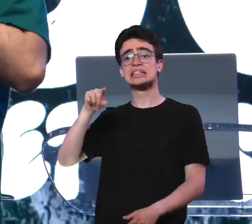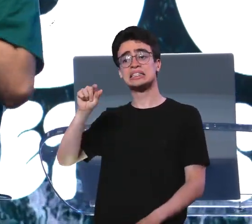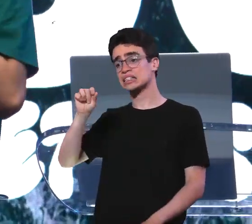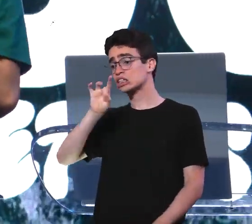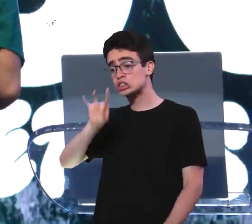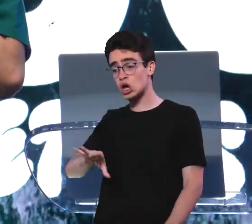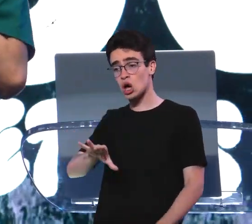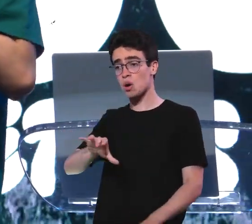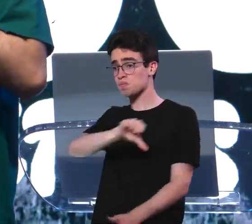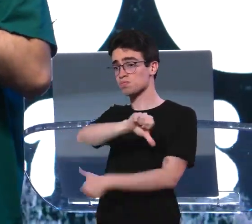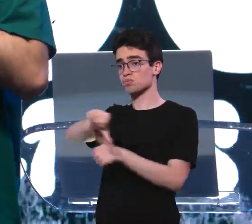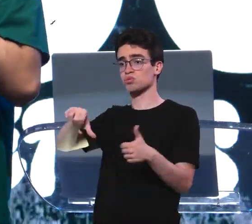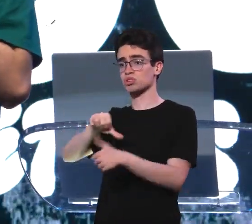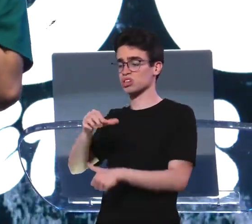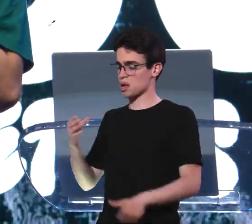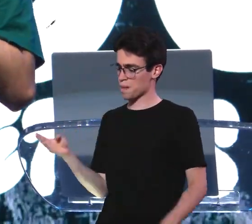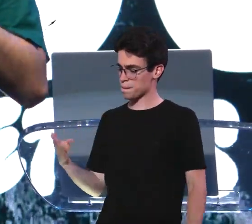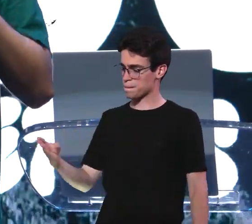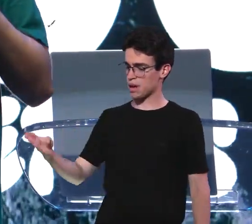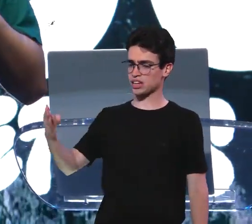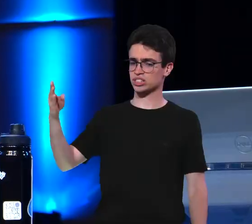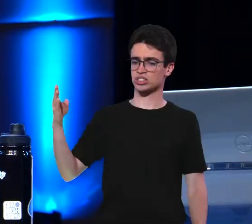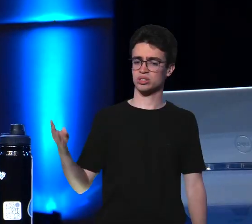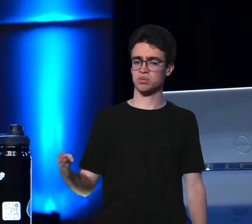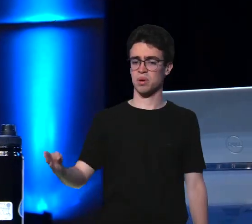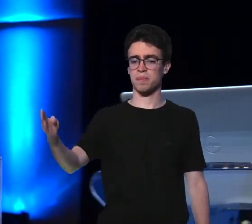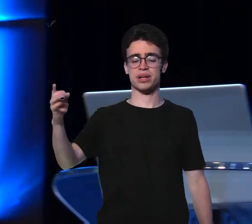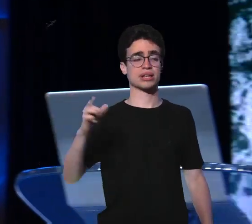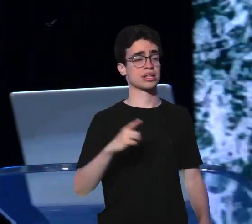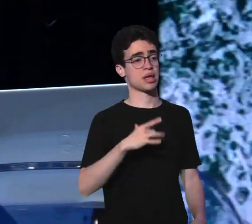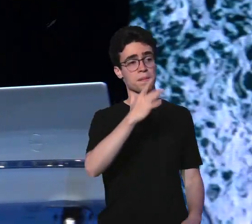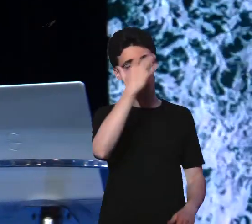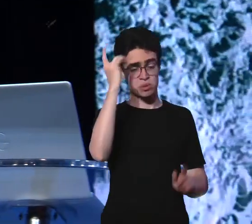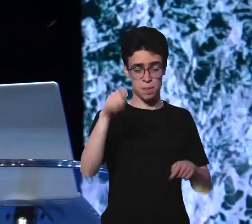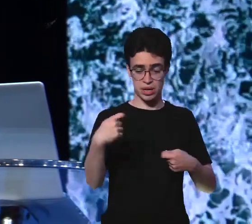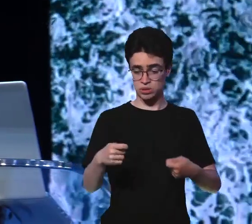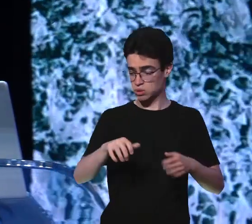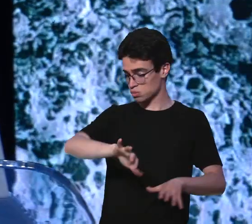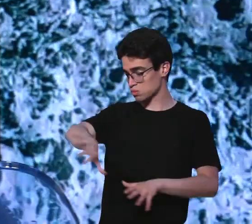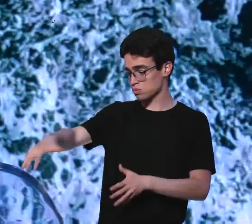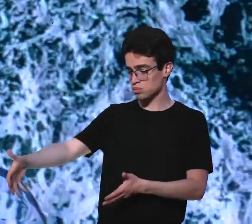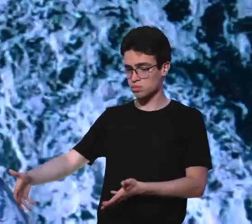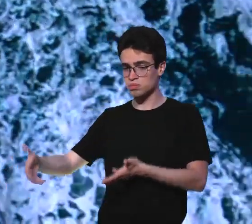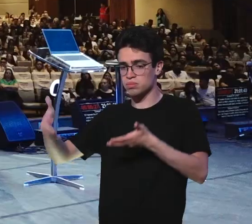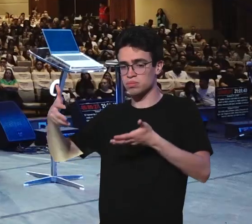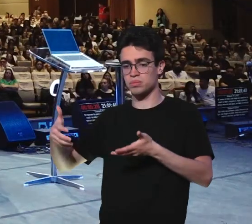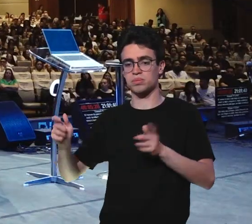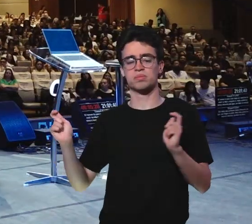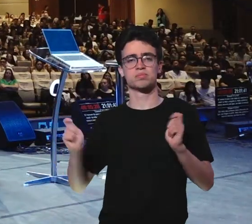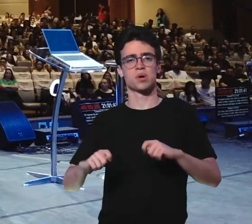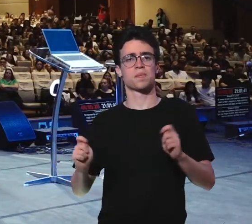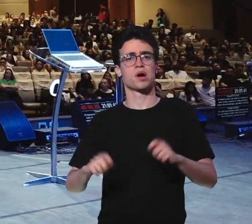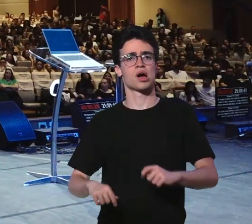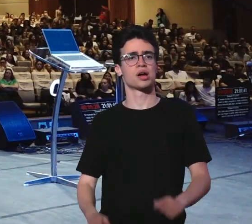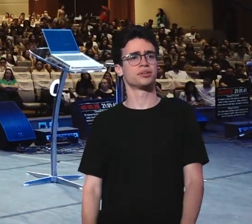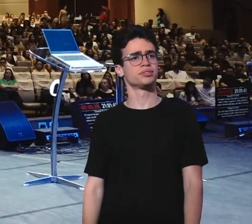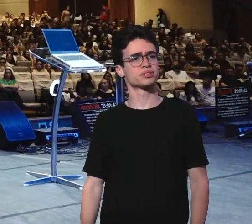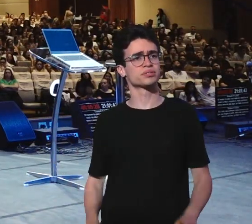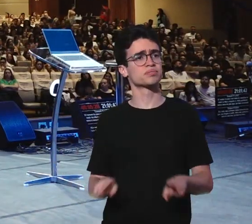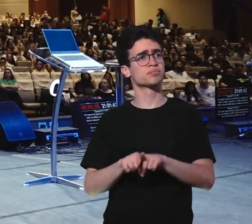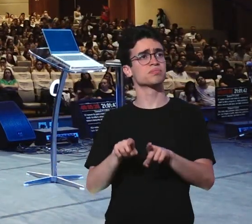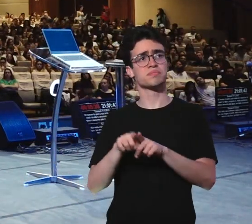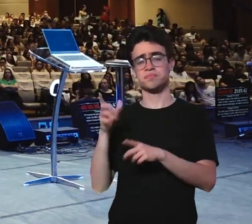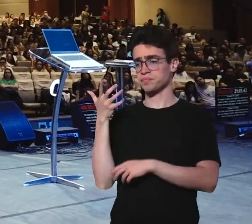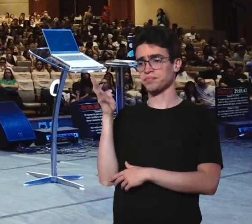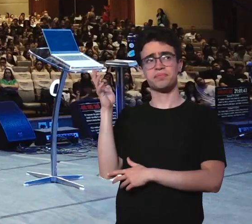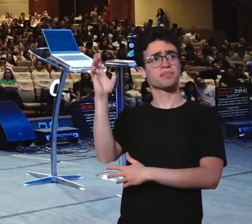começou a ter peixes a ponto de pescadores poderem pescar ao redor. A Bíblia diz que aquelas árvores tinham